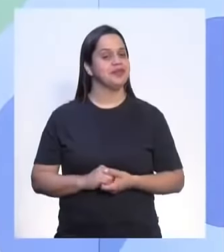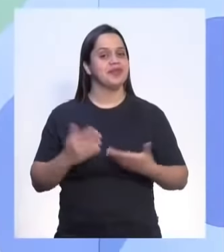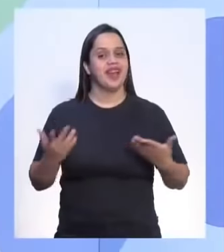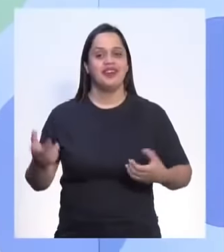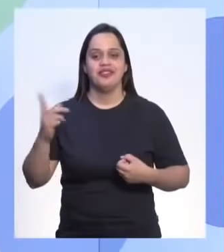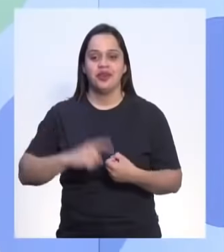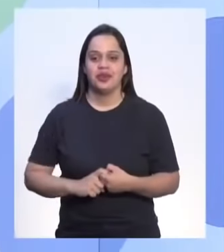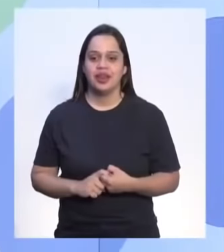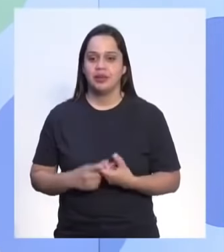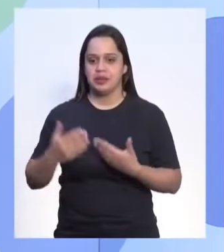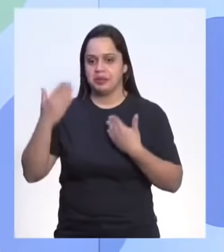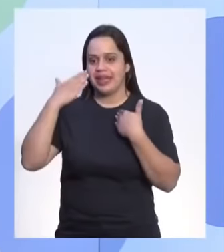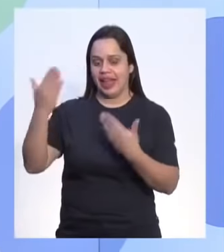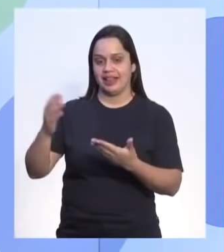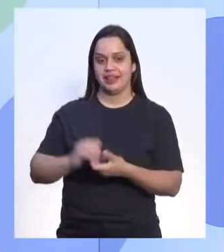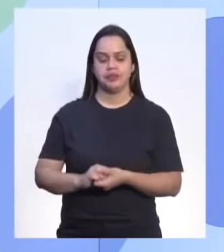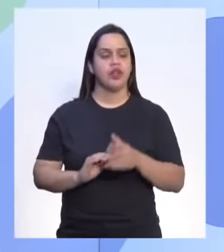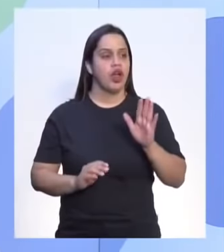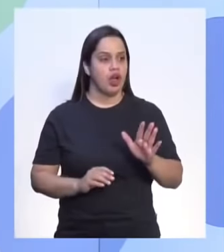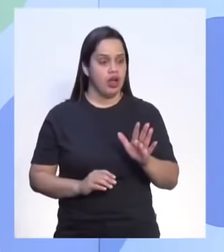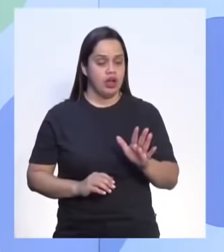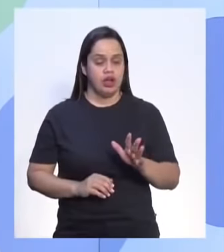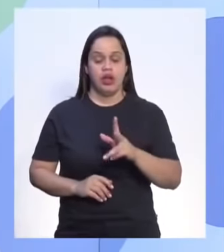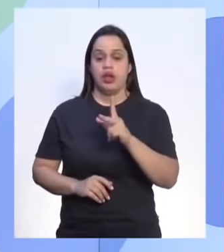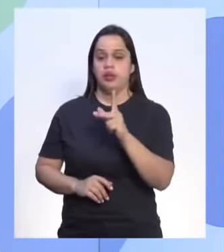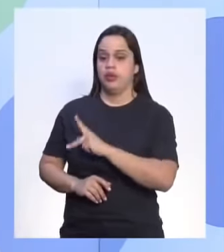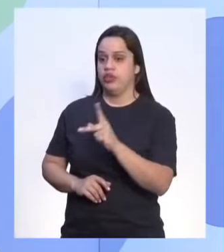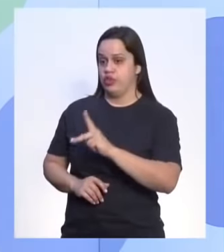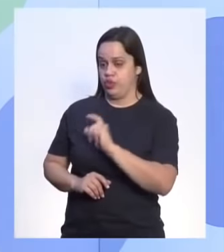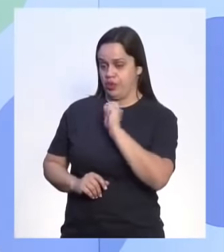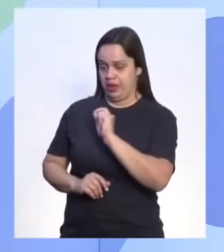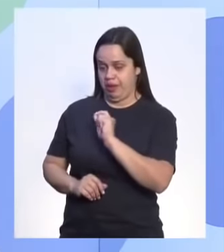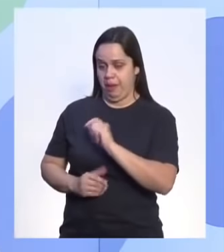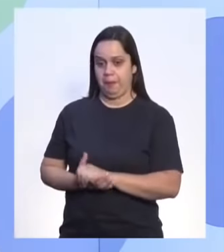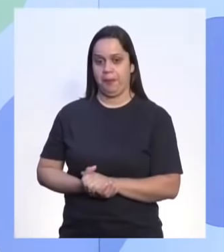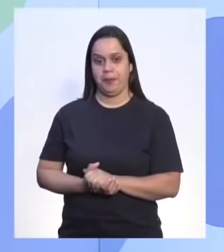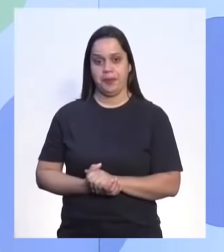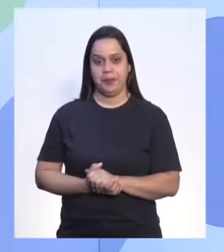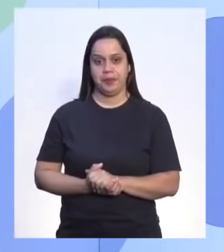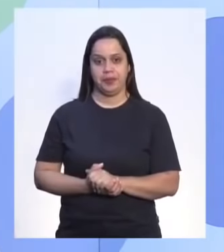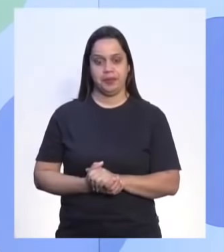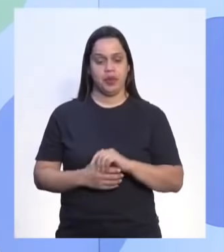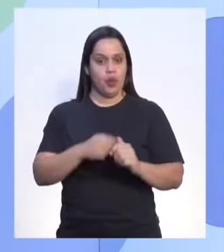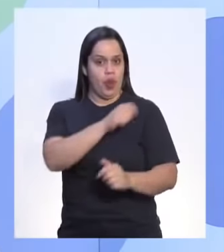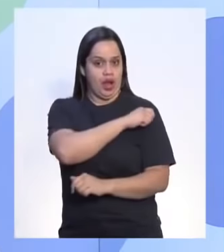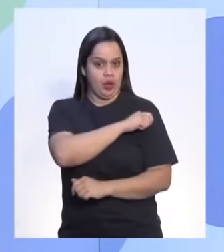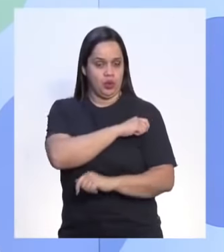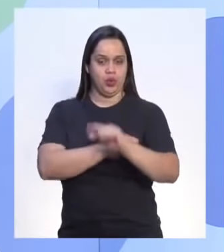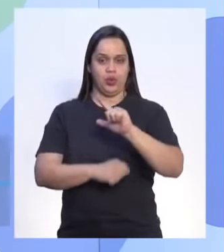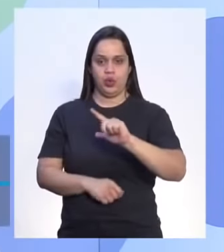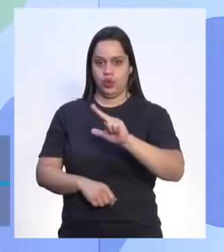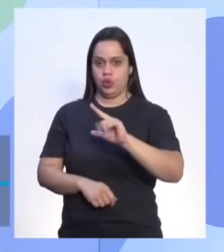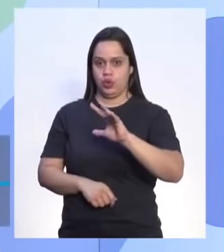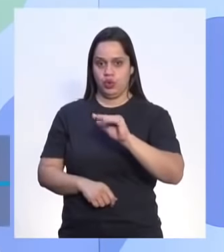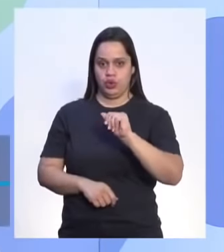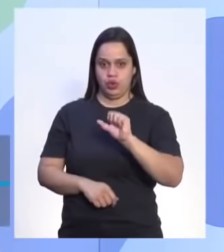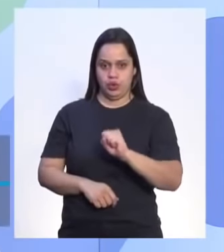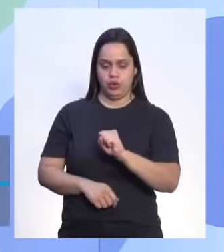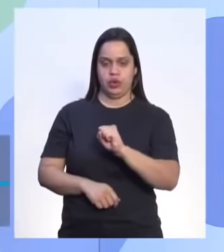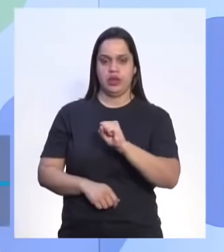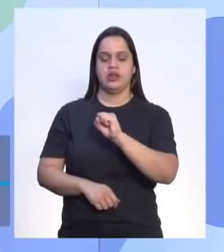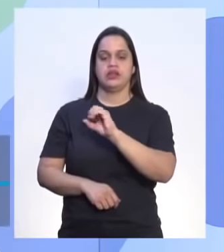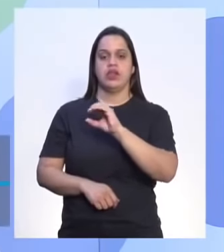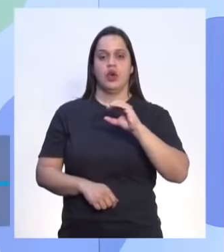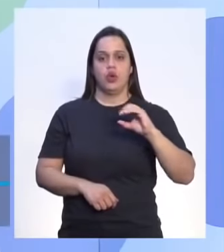Retornamos aqui. Legal. Olha, Osmar, primeira coisa. É Lucas, Otávio,